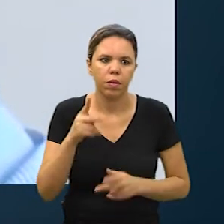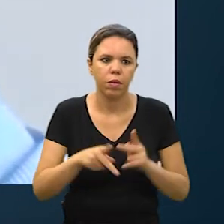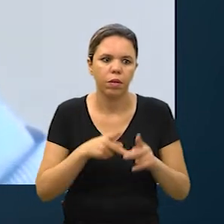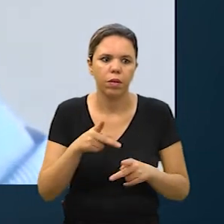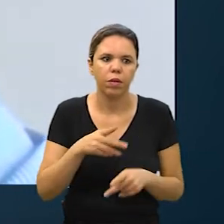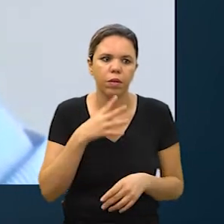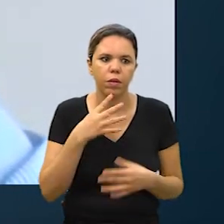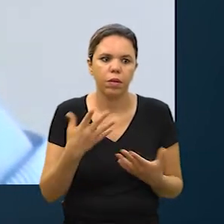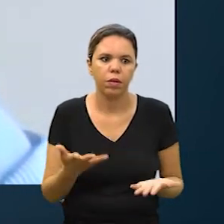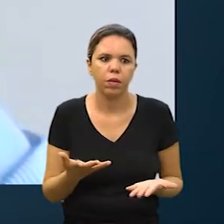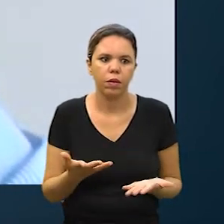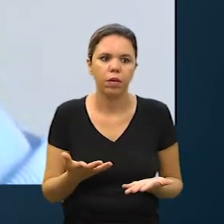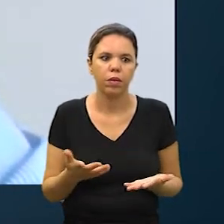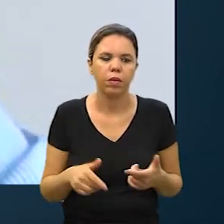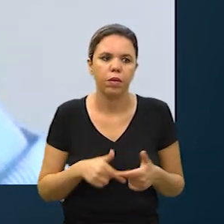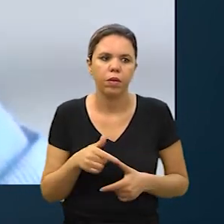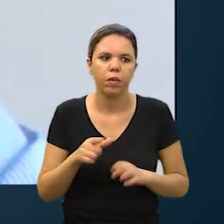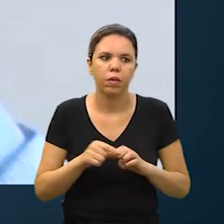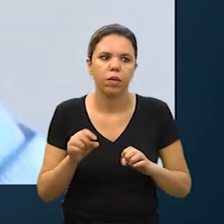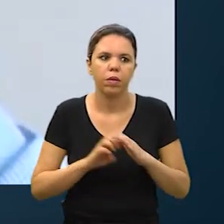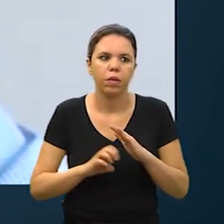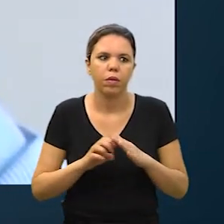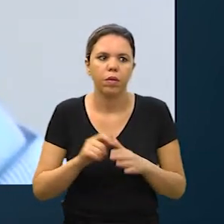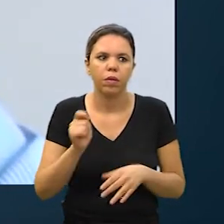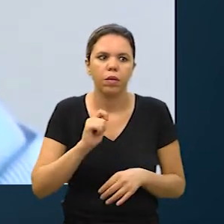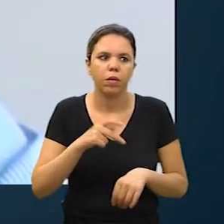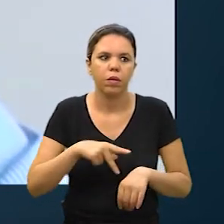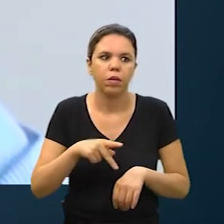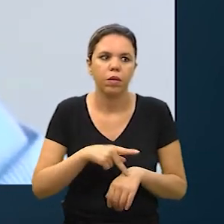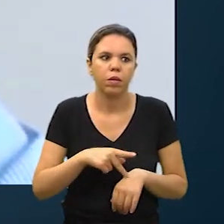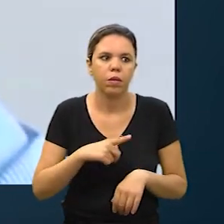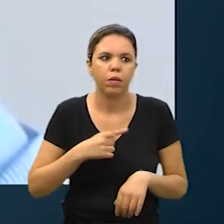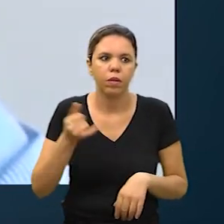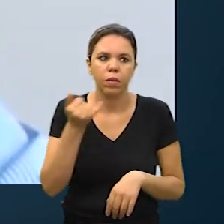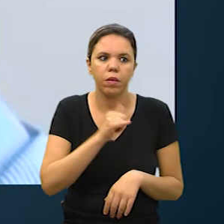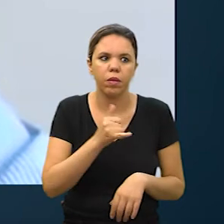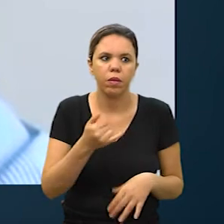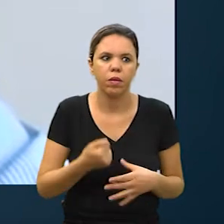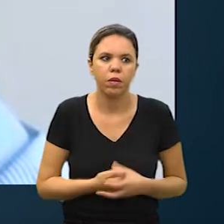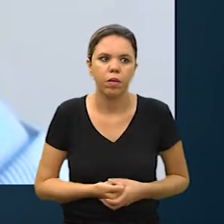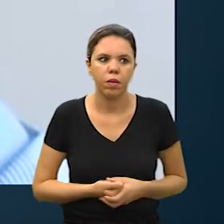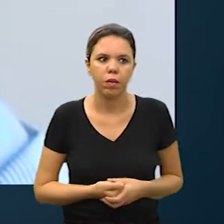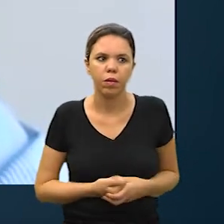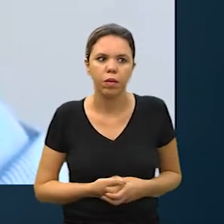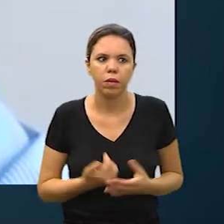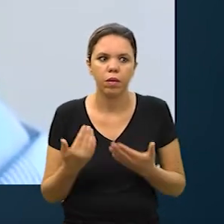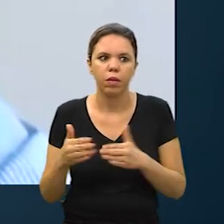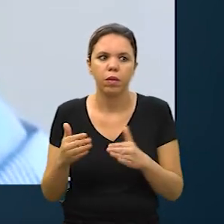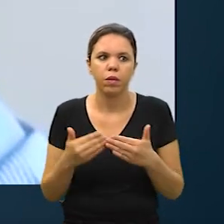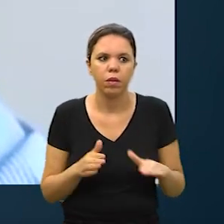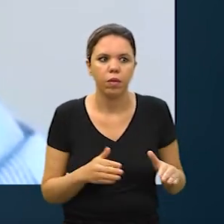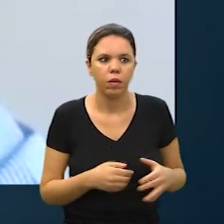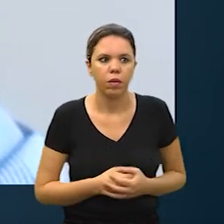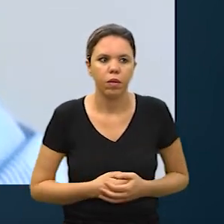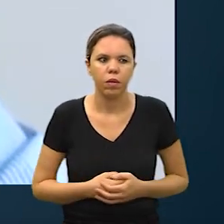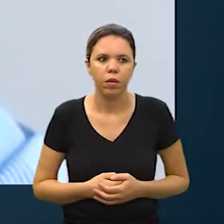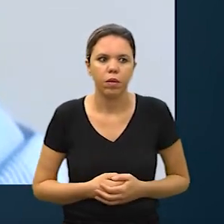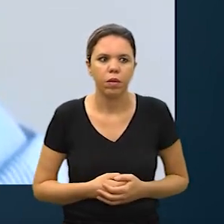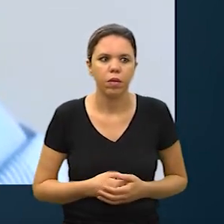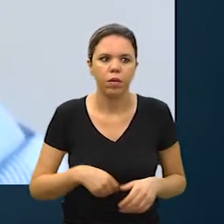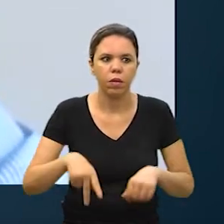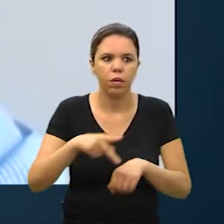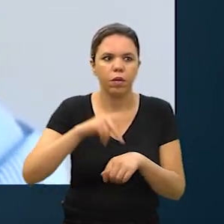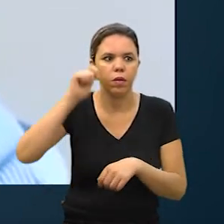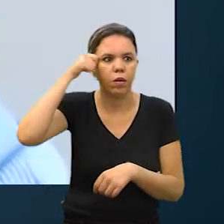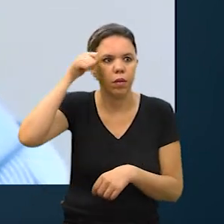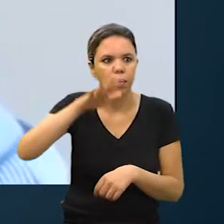tenho um conhecido, ele trabalha numa empresa argentina, ele é italiano, e estão abrindo filial agora na África